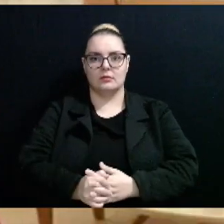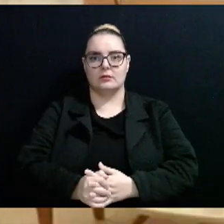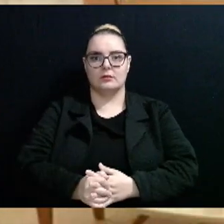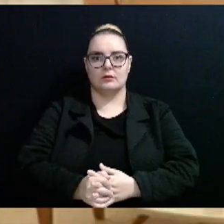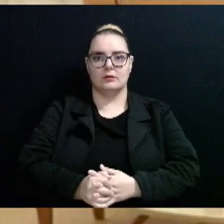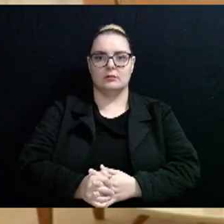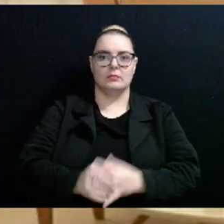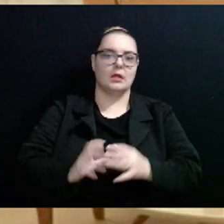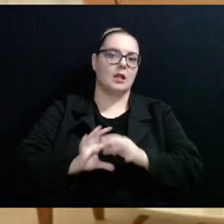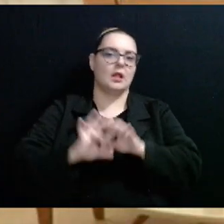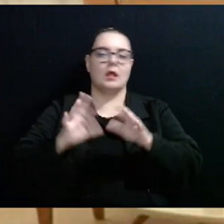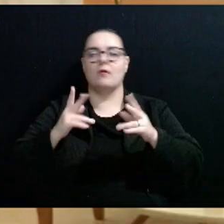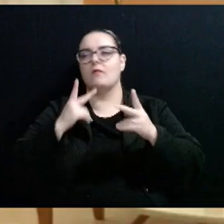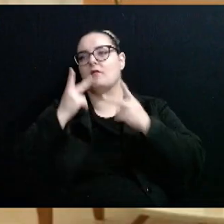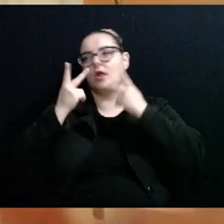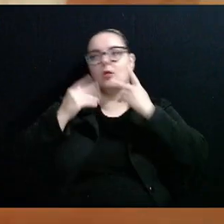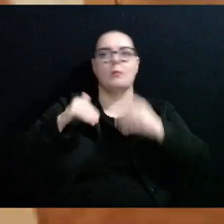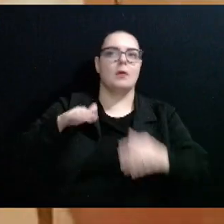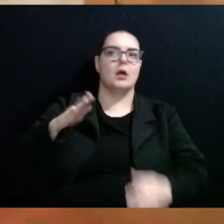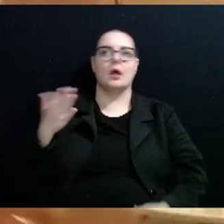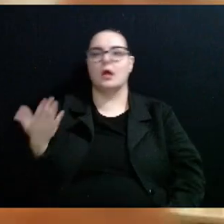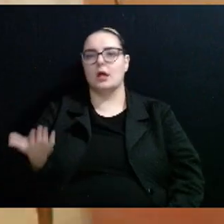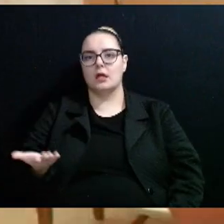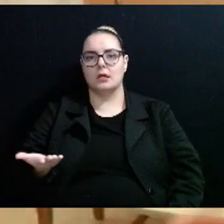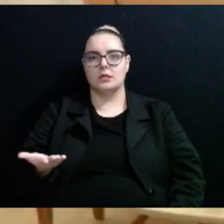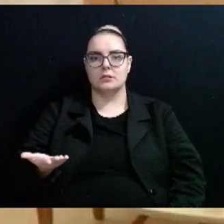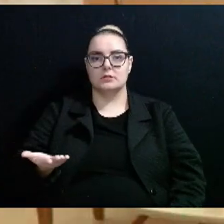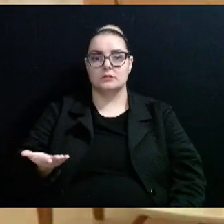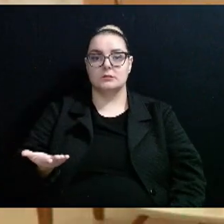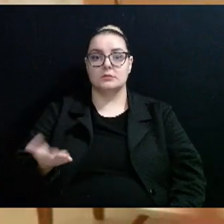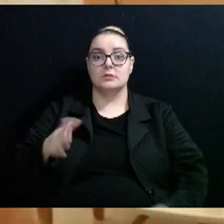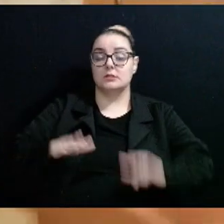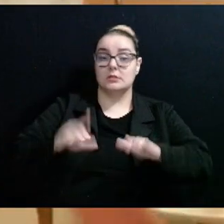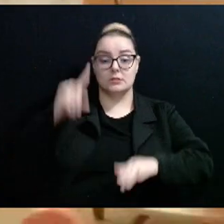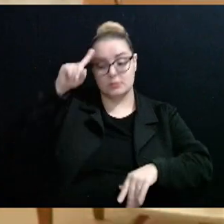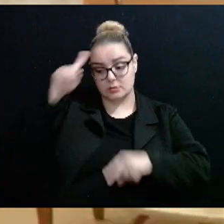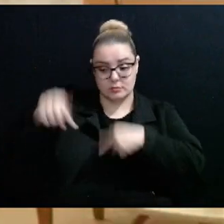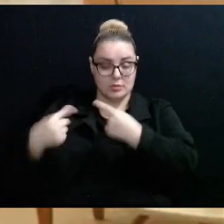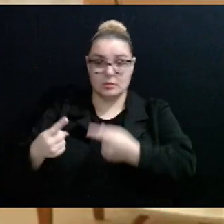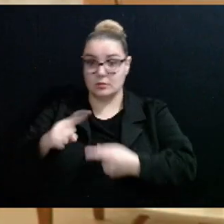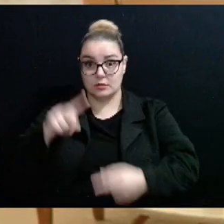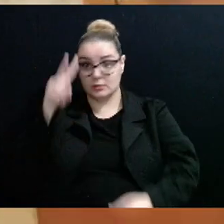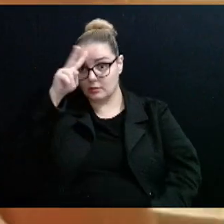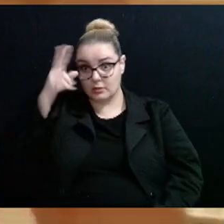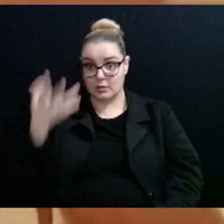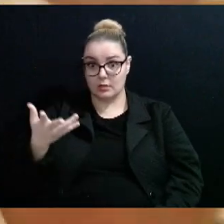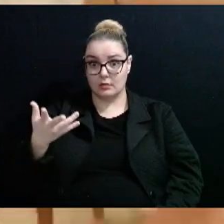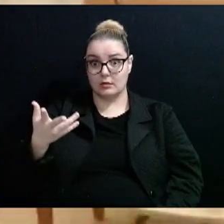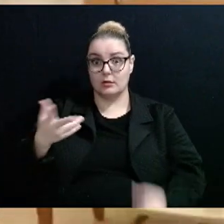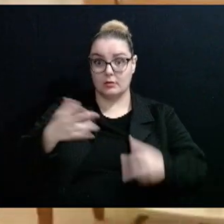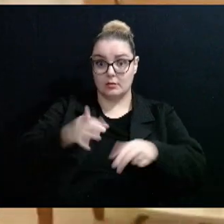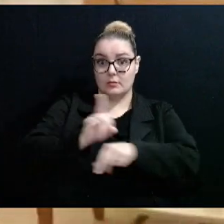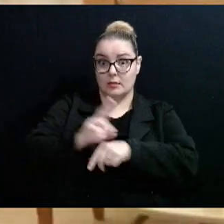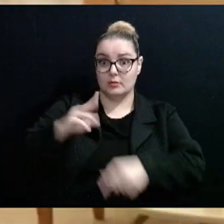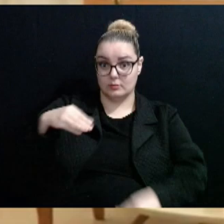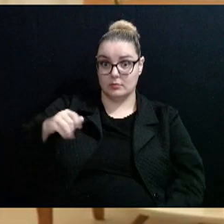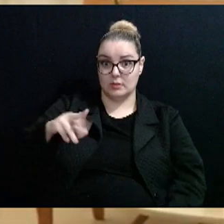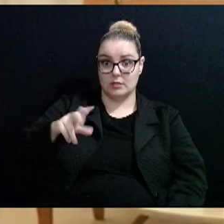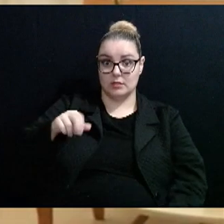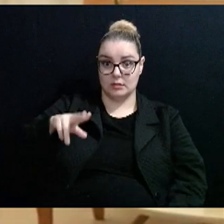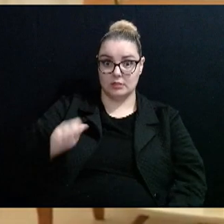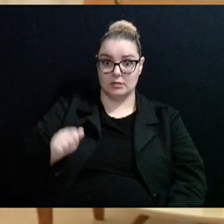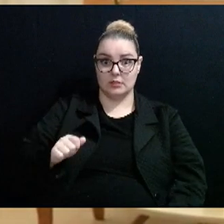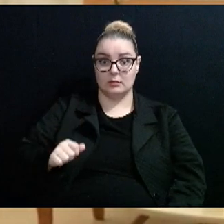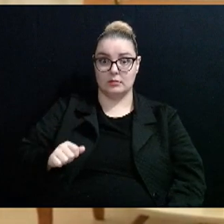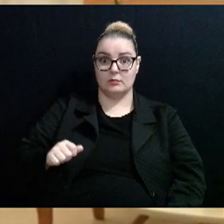falou mais, e de repente no dia seguinte você não lembra, né? Como disse a doutora Mariana, por conta desse amortecimento